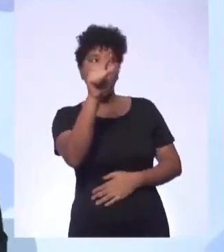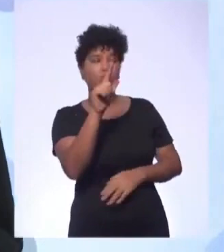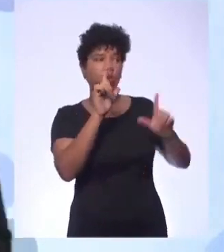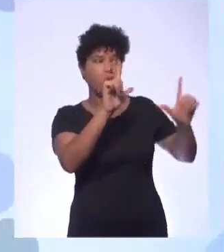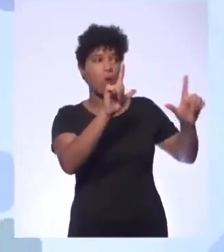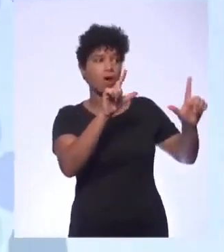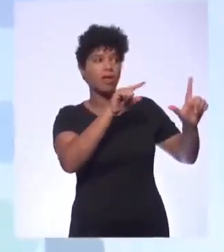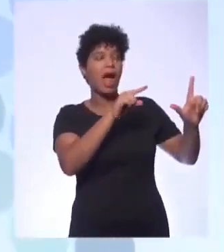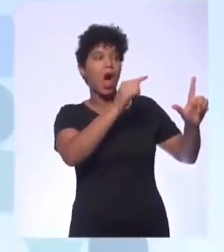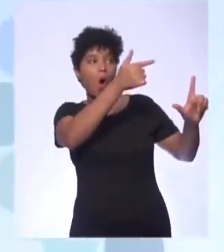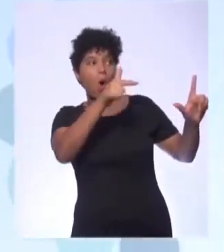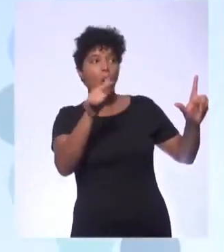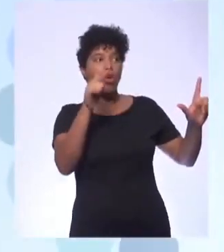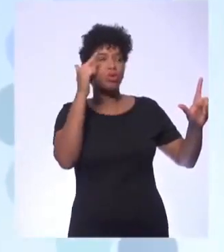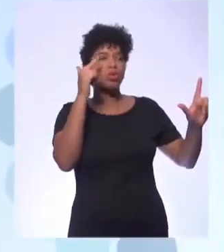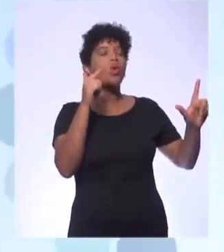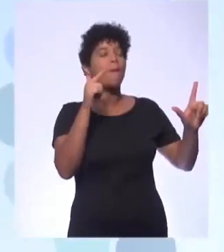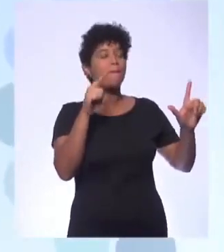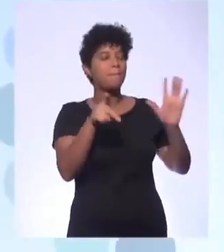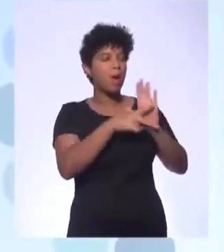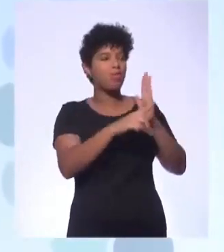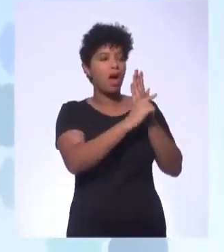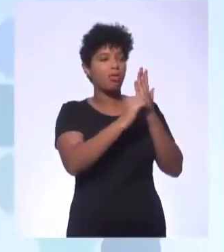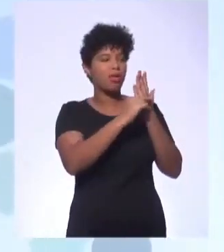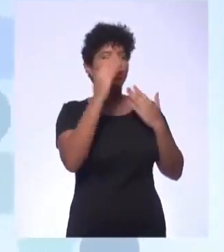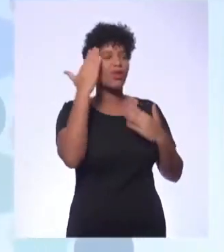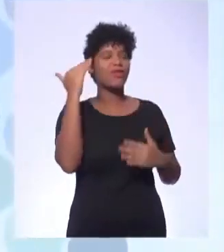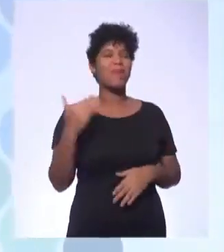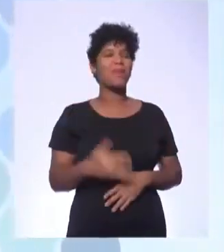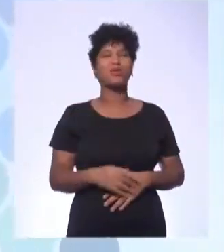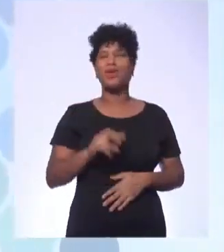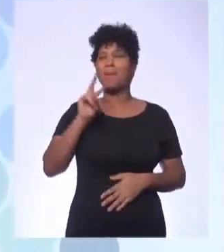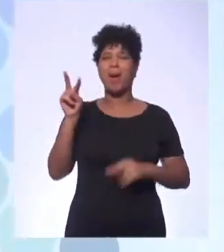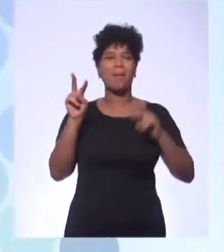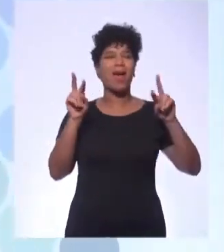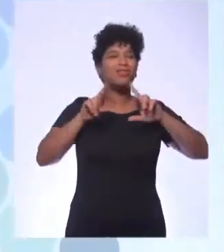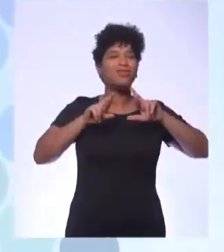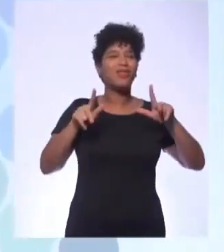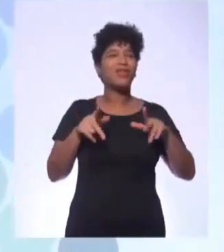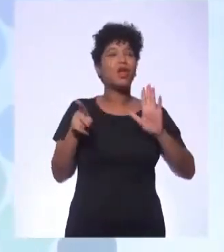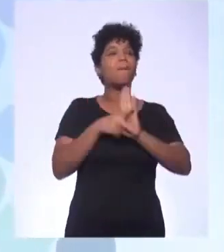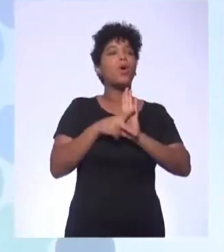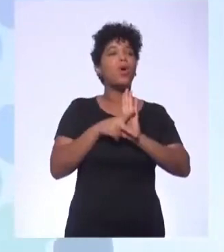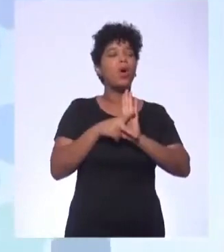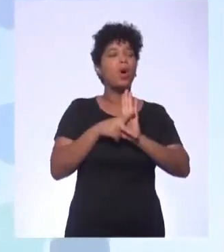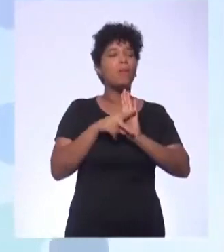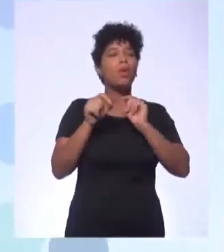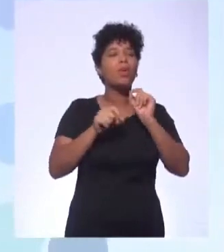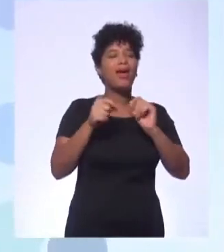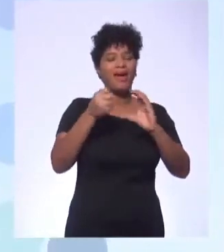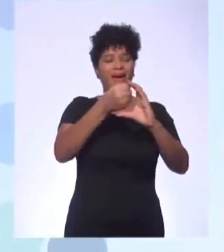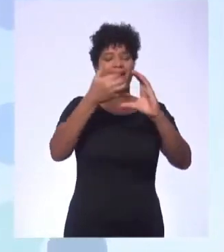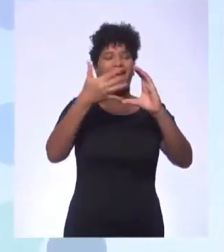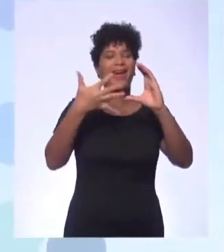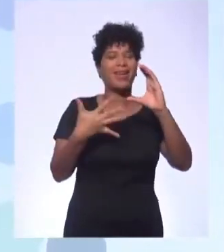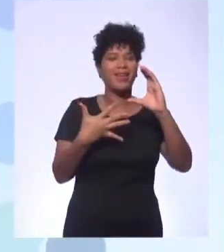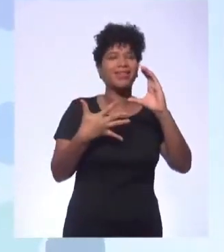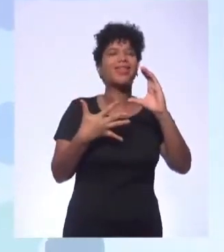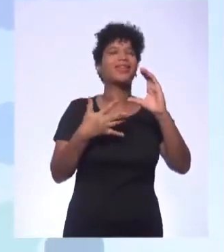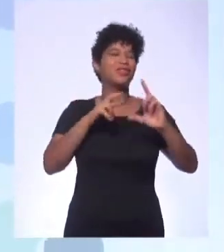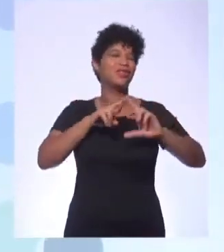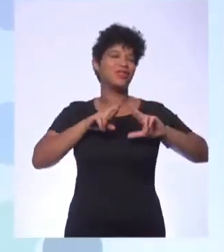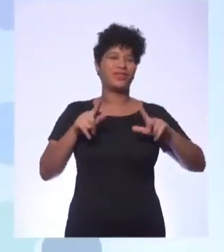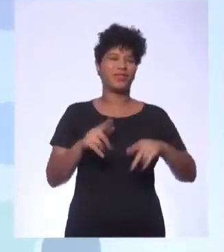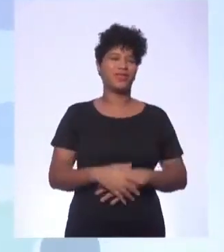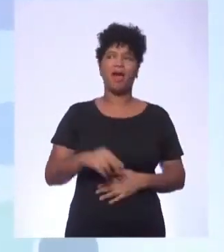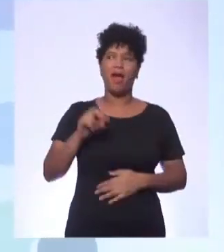quê? Ele colocou ali o seu subjetivo, ou seja, a sua própria forma de pintar aquele quadro. Ele usou a sua técnica pessoal,